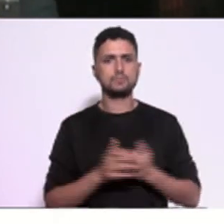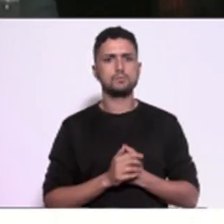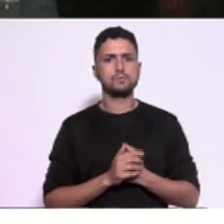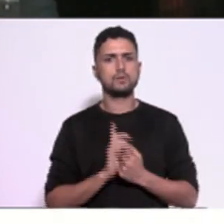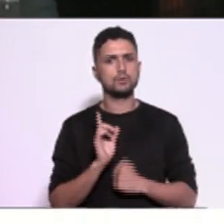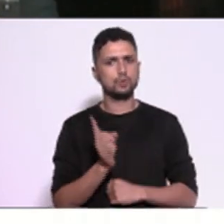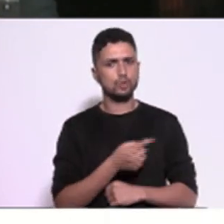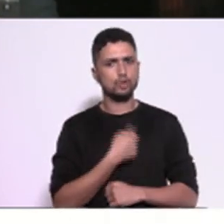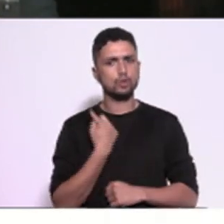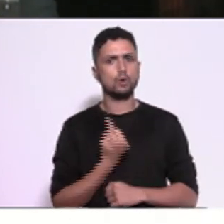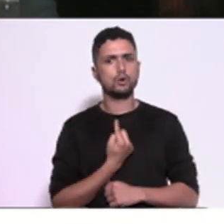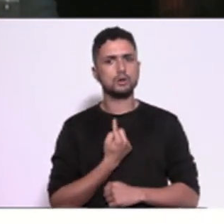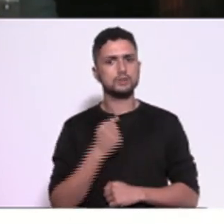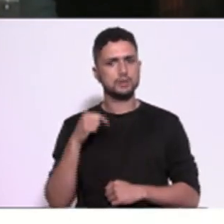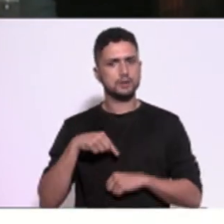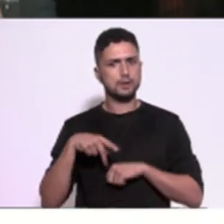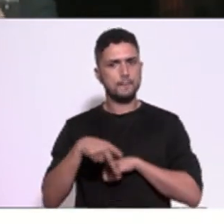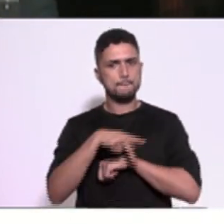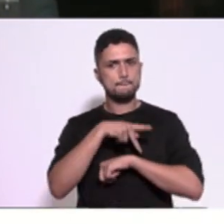a República